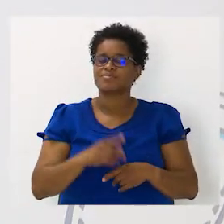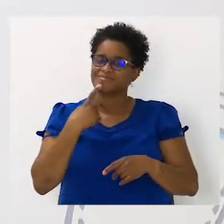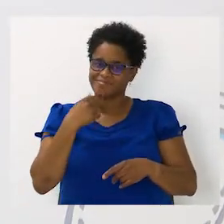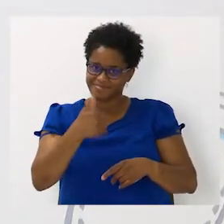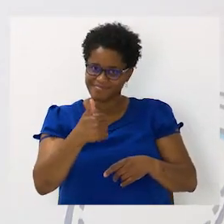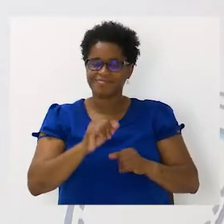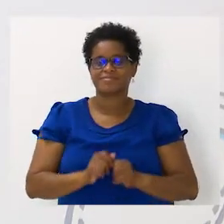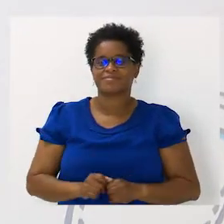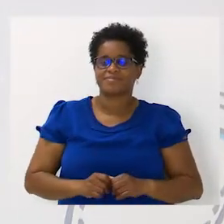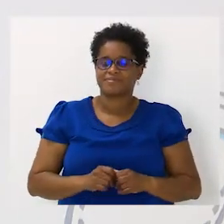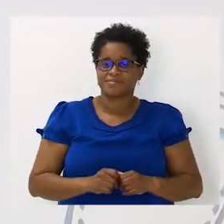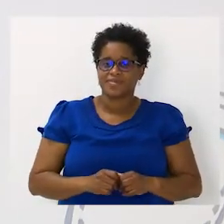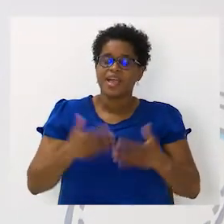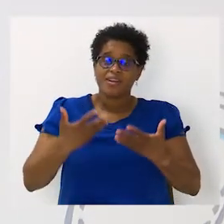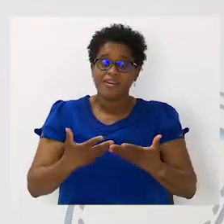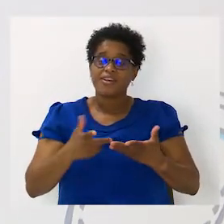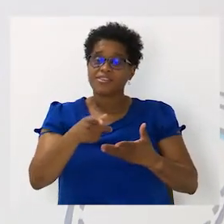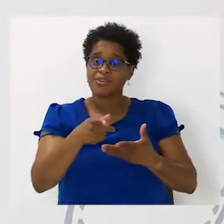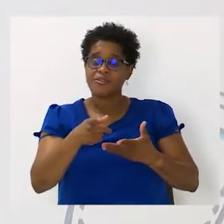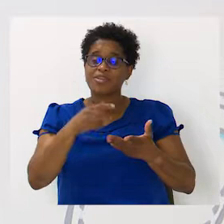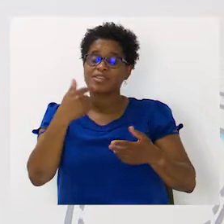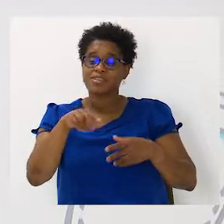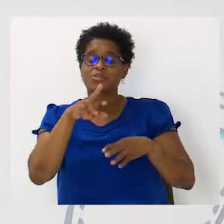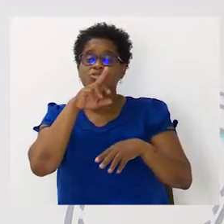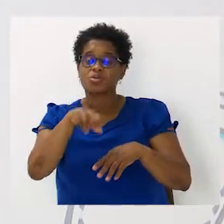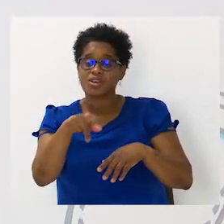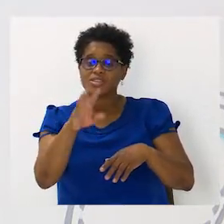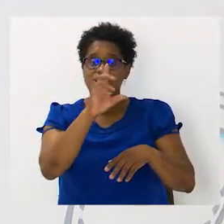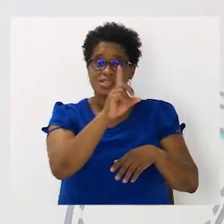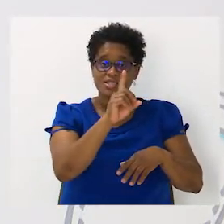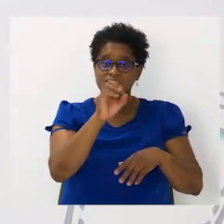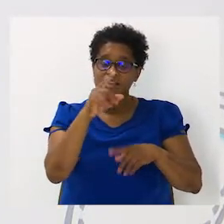então 60 passa a dividir por 4. Muito bem.